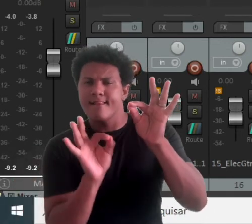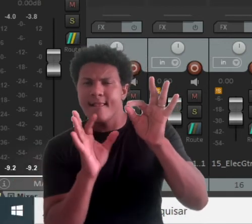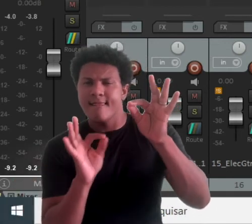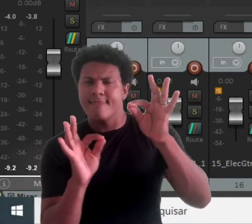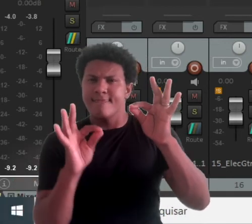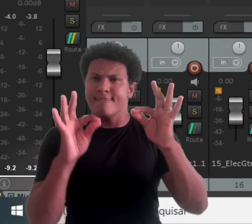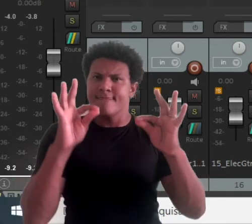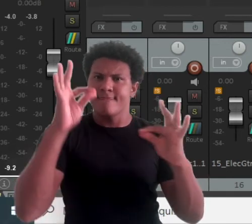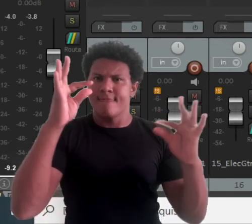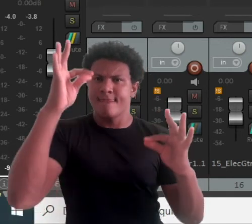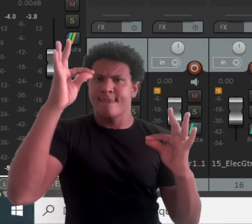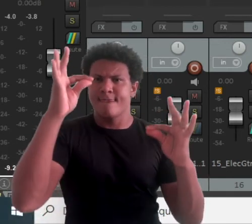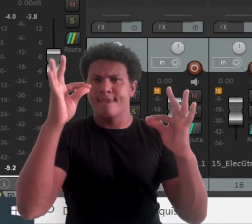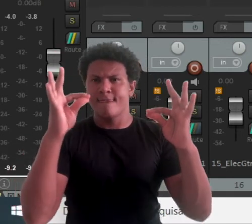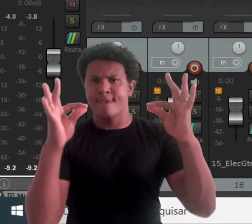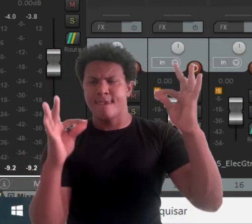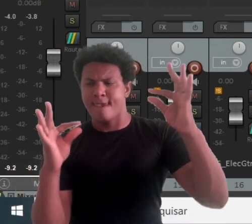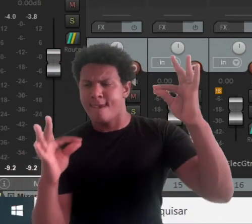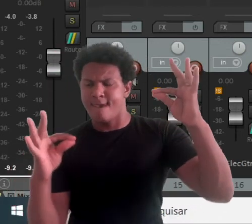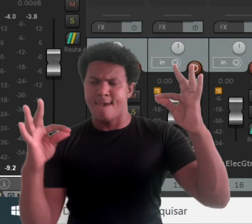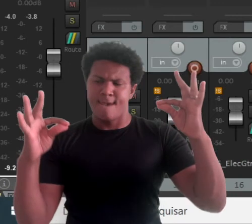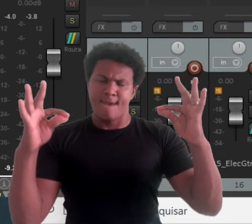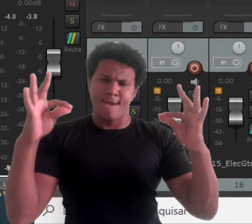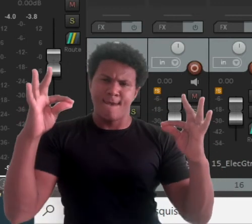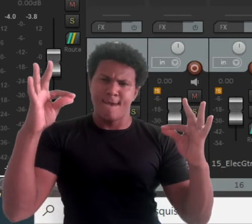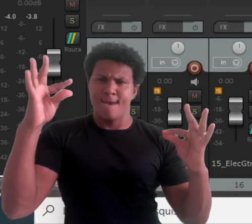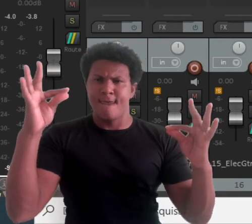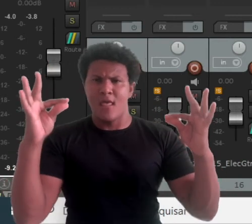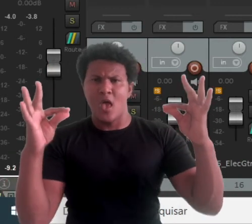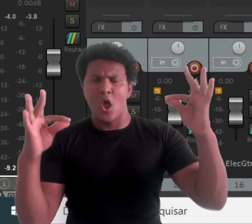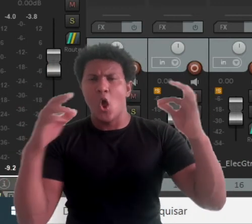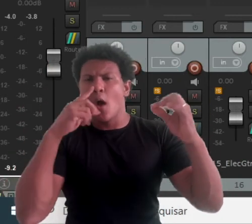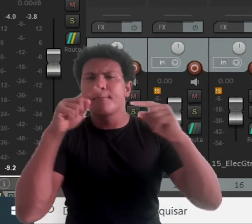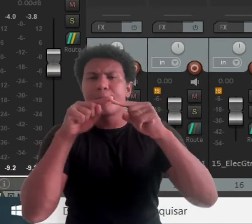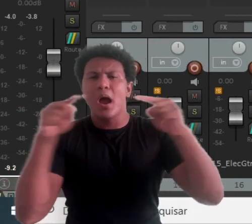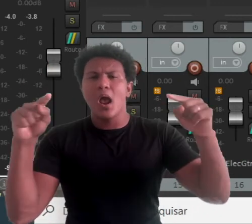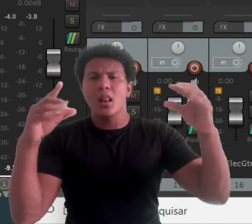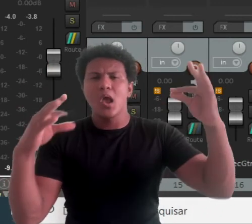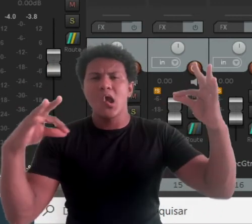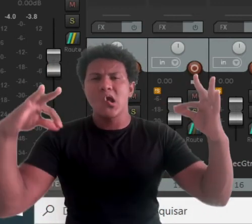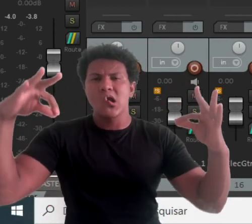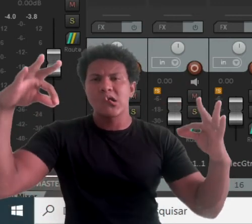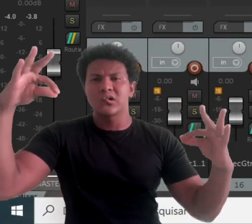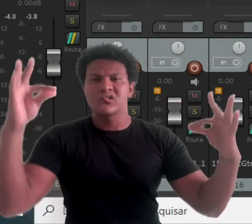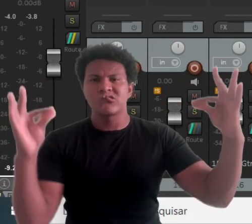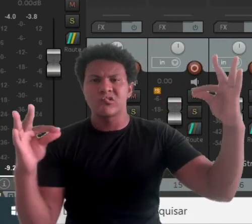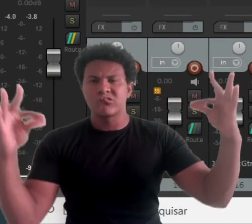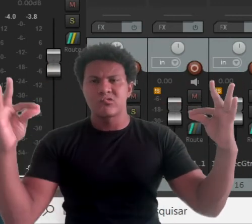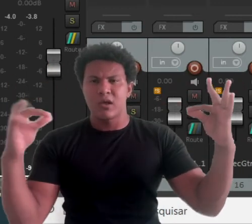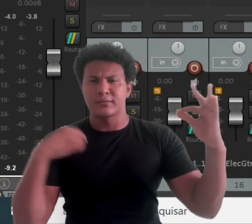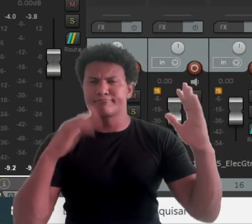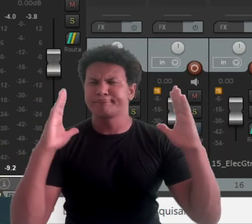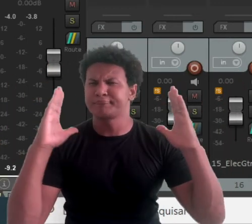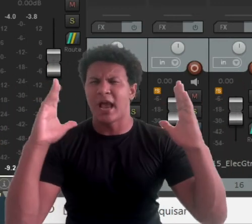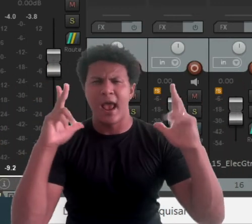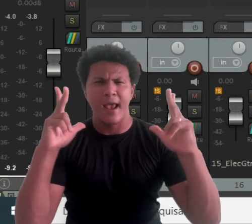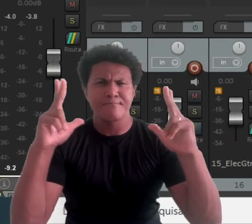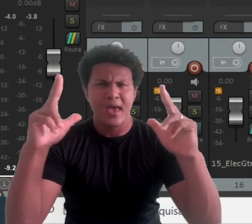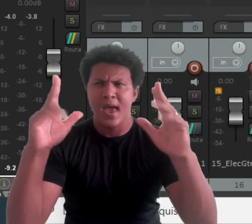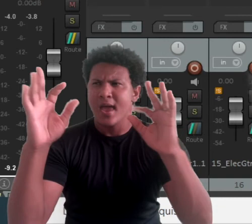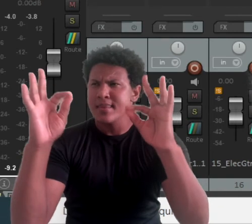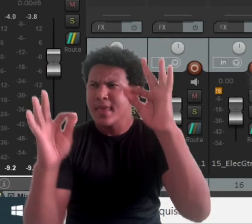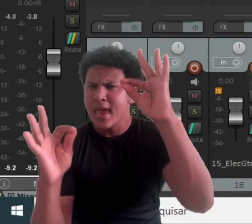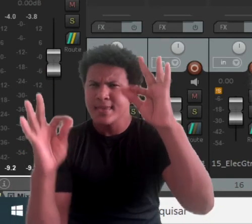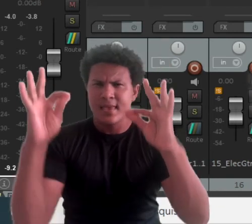vamos tirar o L2, vou colocar o L3, vou achar a mesma coisa, achar o ponto do threshold e o outselling, e vocês vão